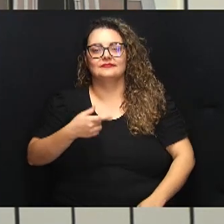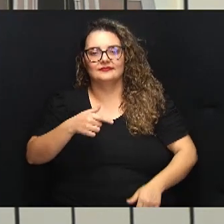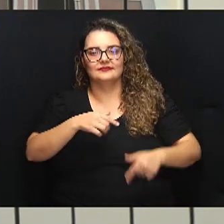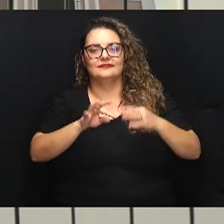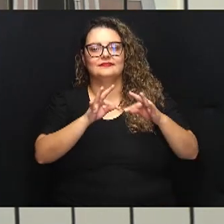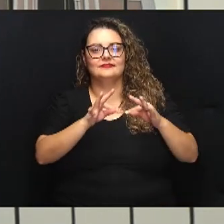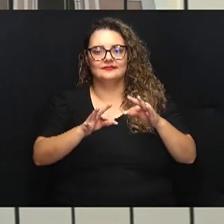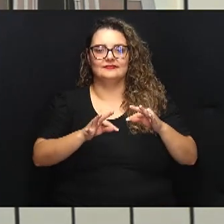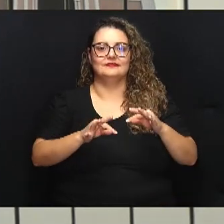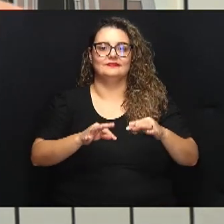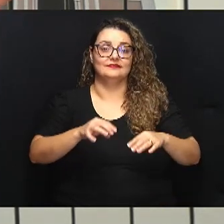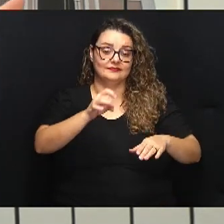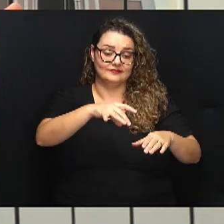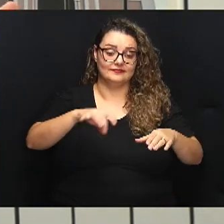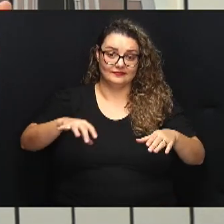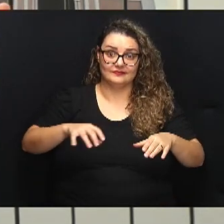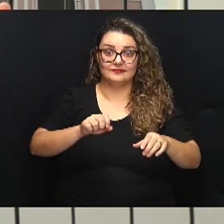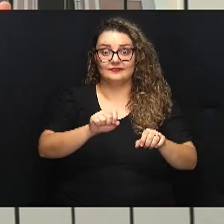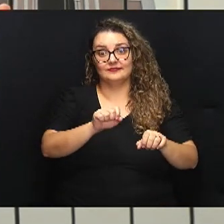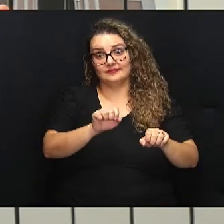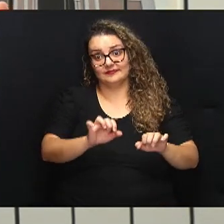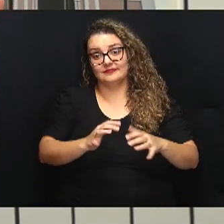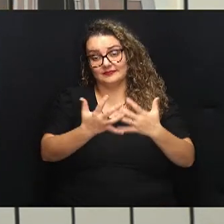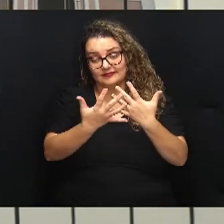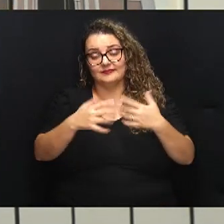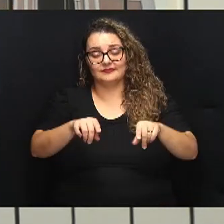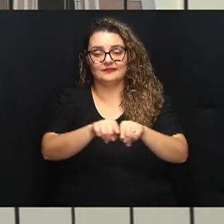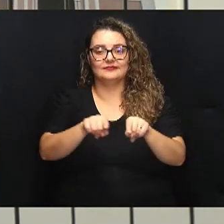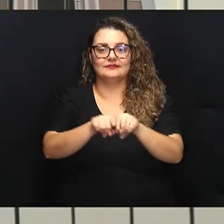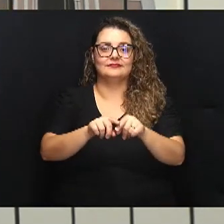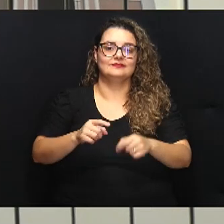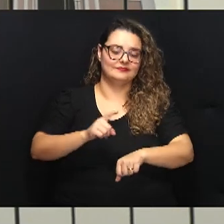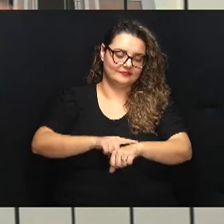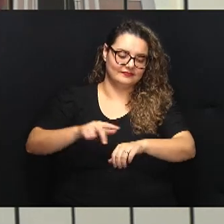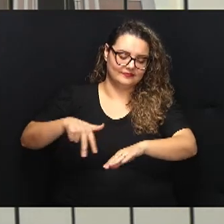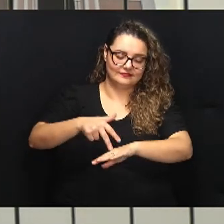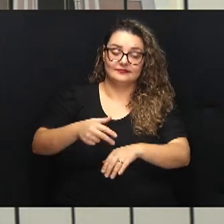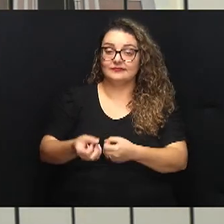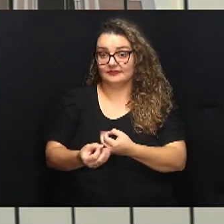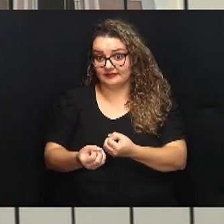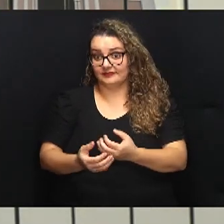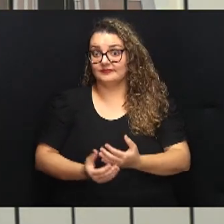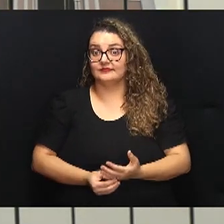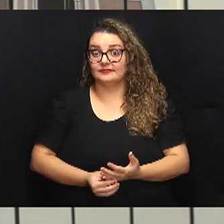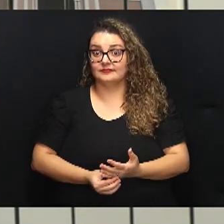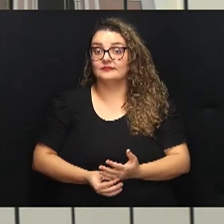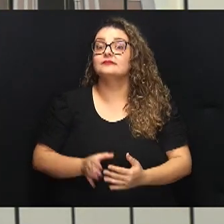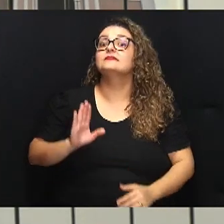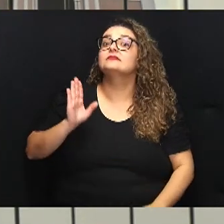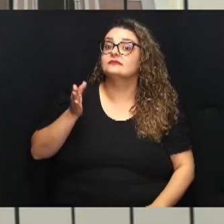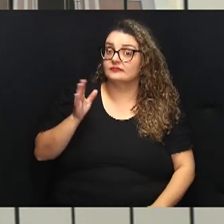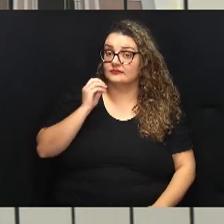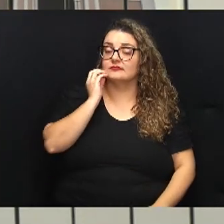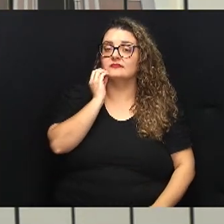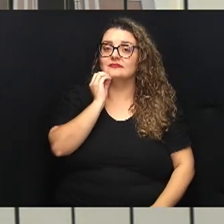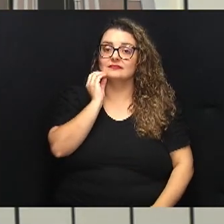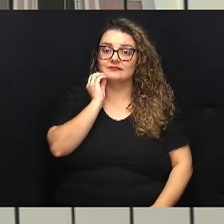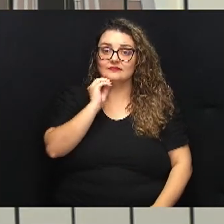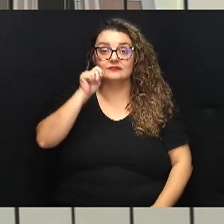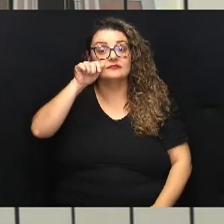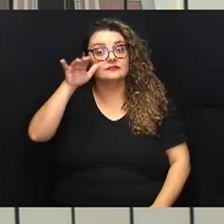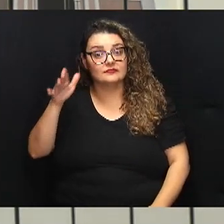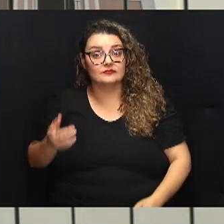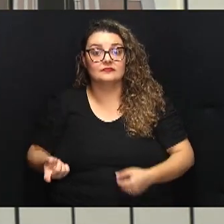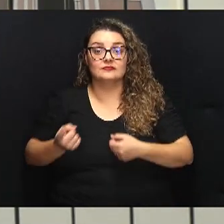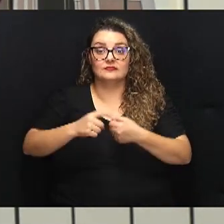Ceasa Campinas, pela disponibilidade do tempo com a nossa equipe e pelas informações. Daqui a pouco, a Alexandra Dias volta